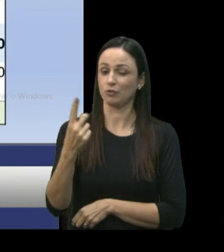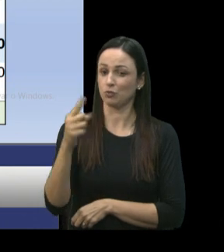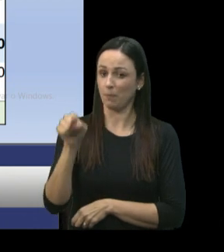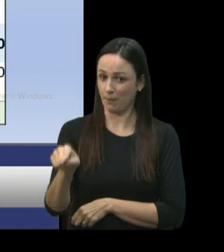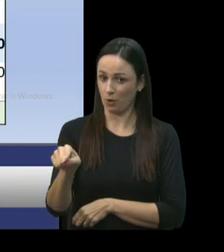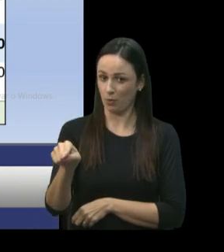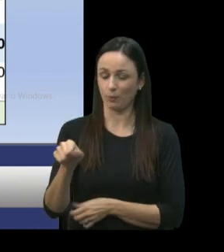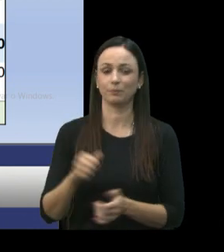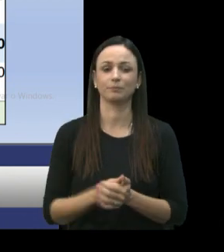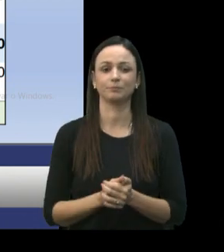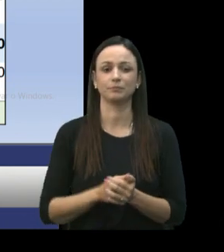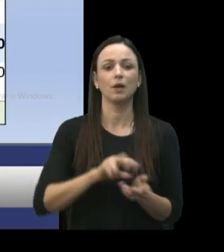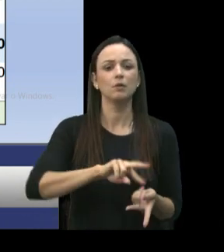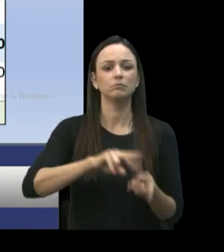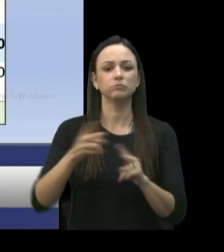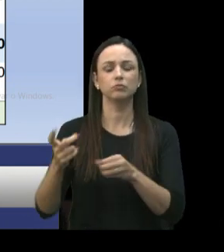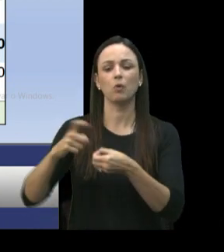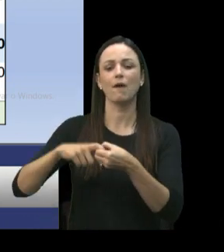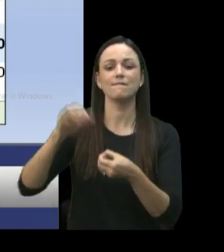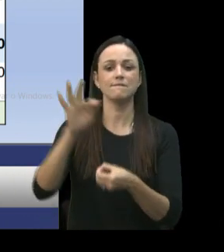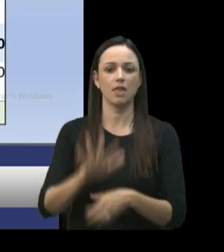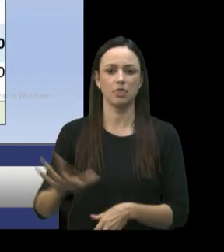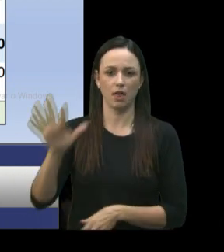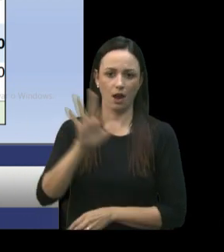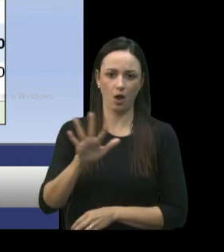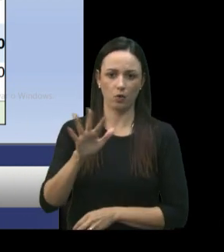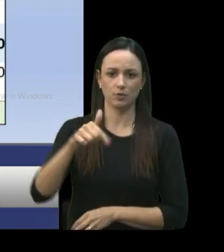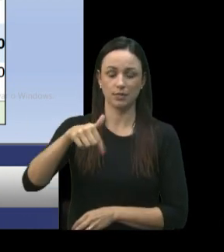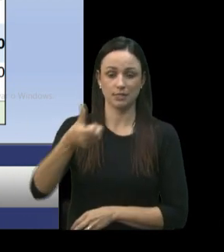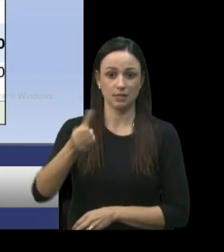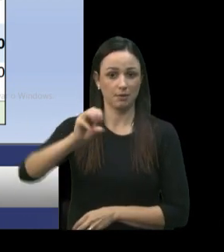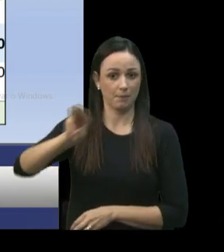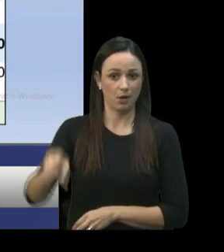126.221.000. Transferências e convênios federais,